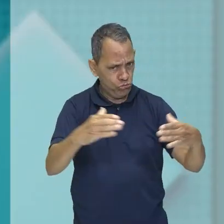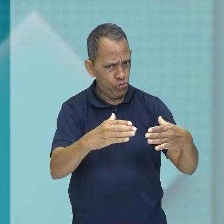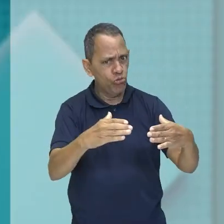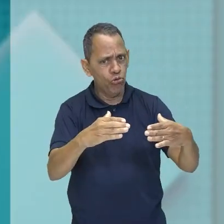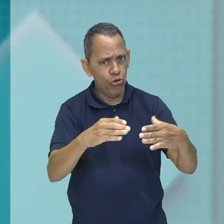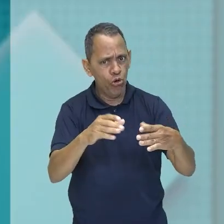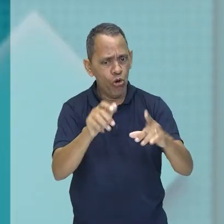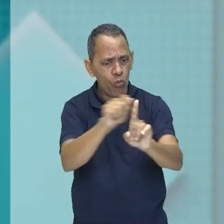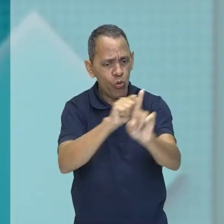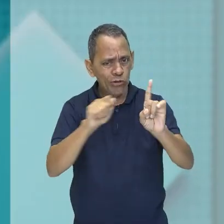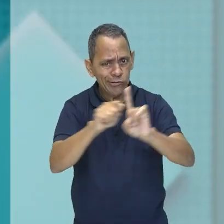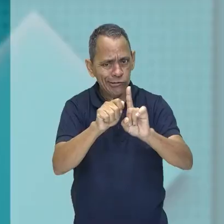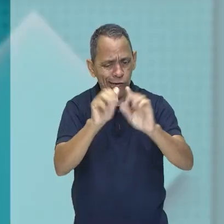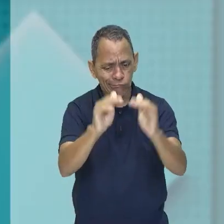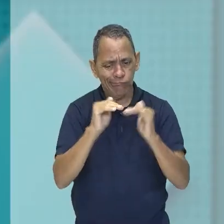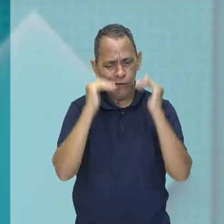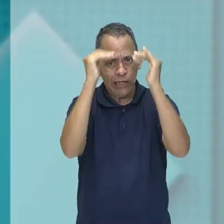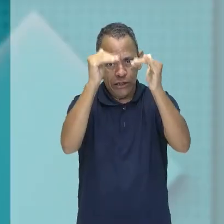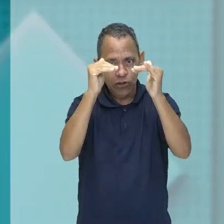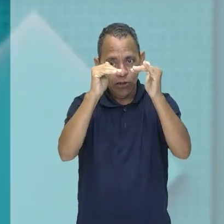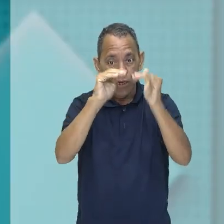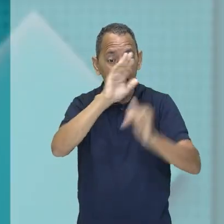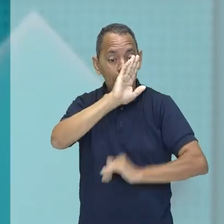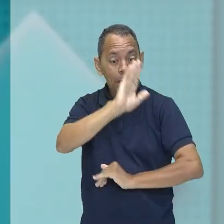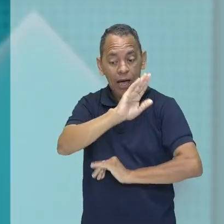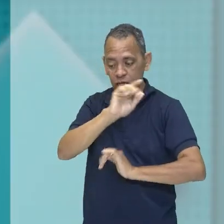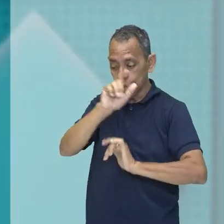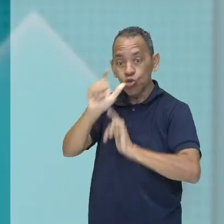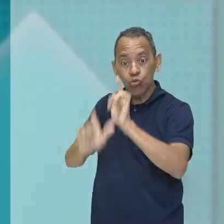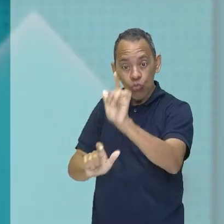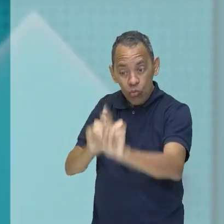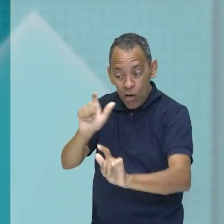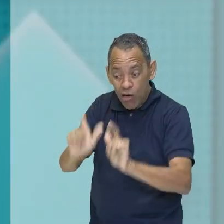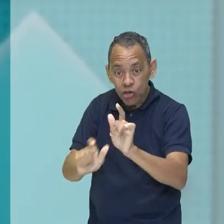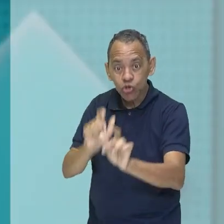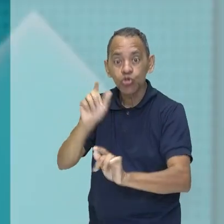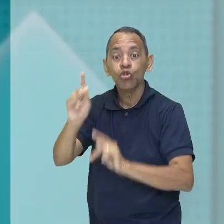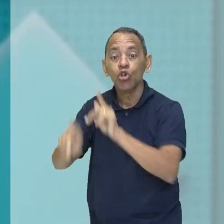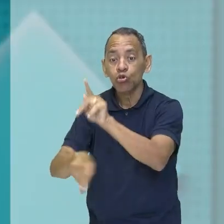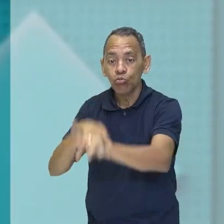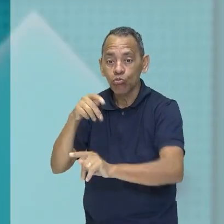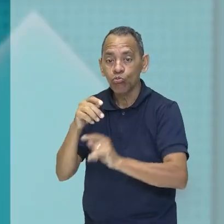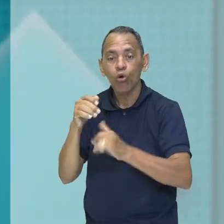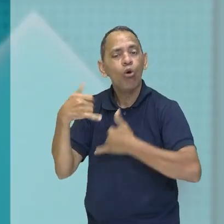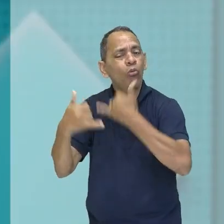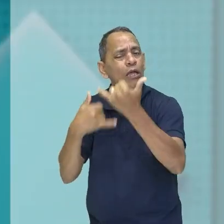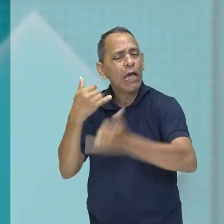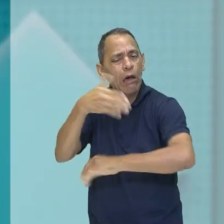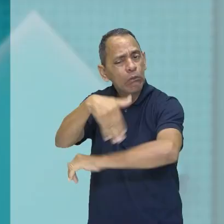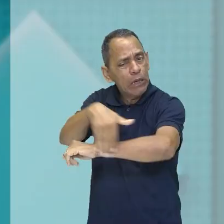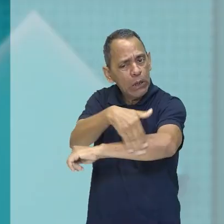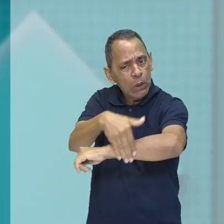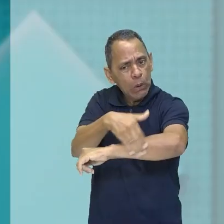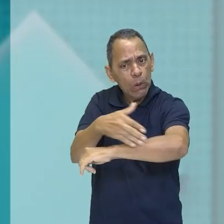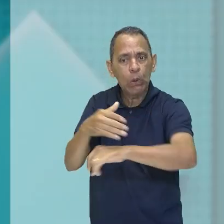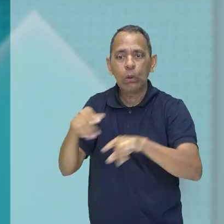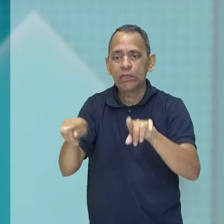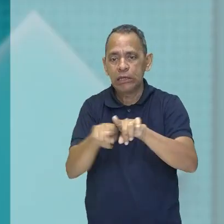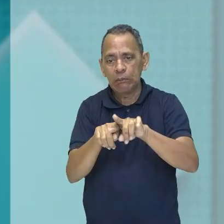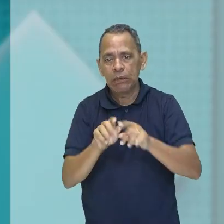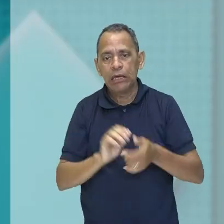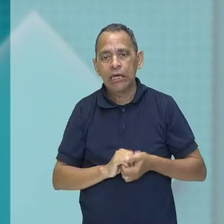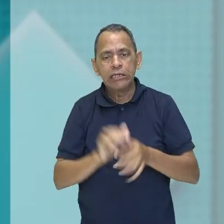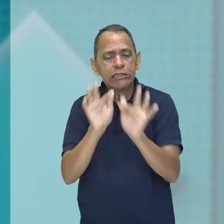sociais da elite. Já o povo brincava nas ruas, né, jogava até um pouco. Copiava